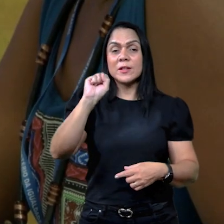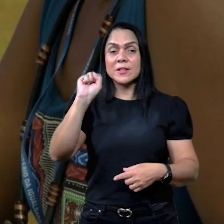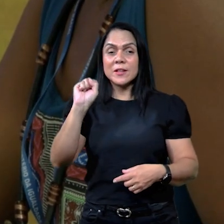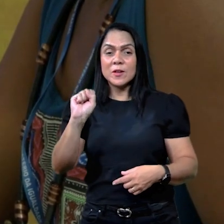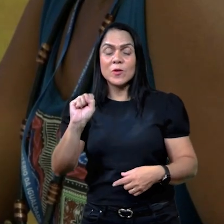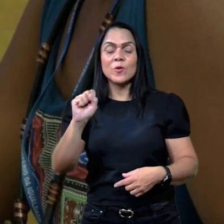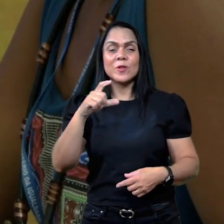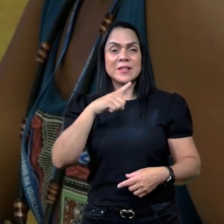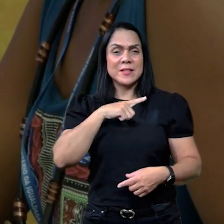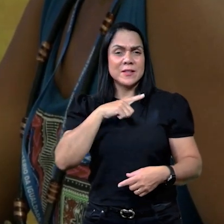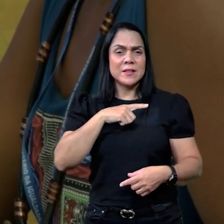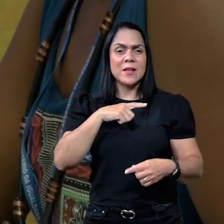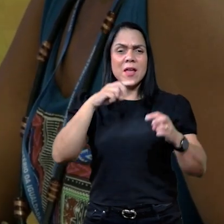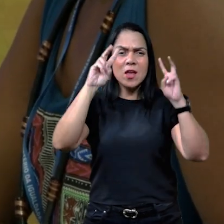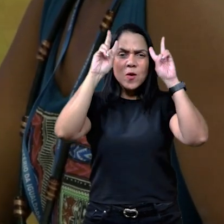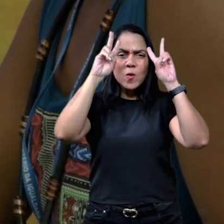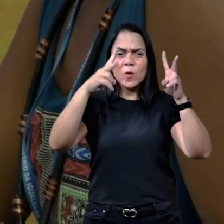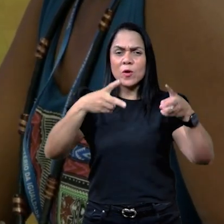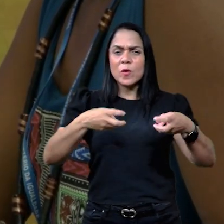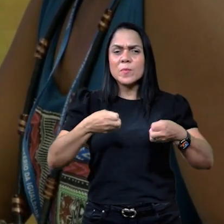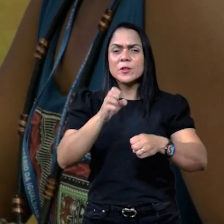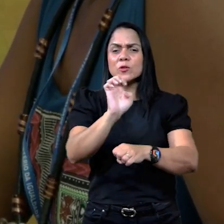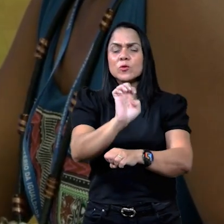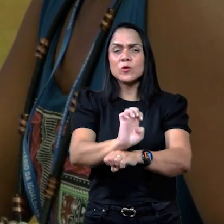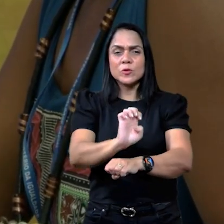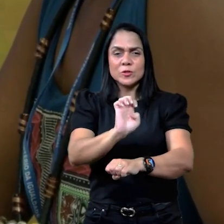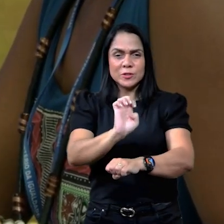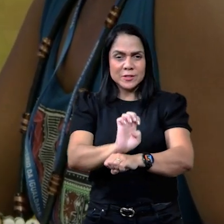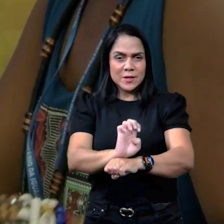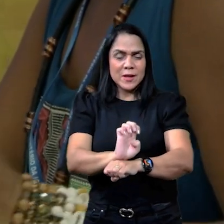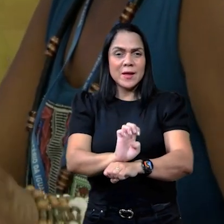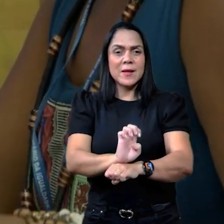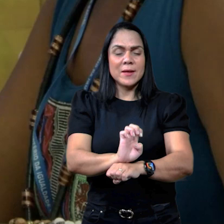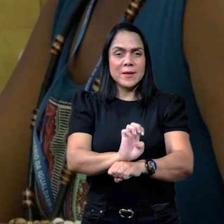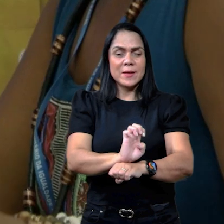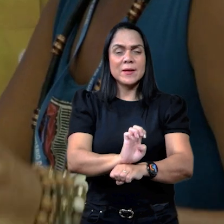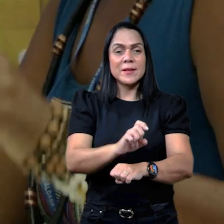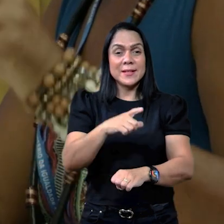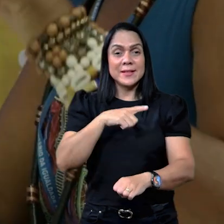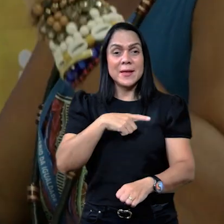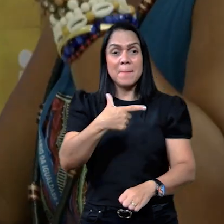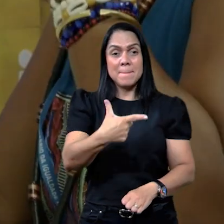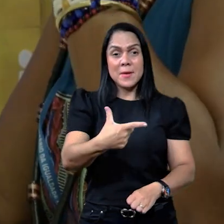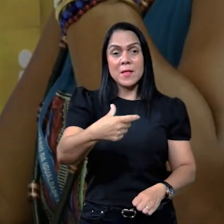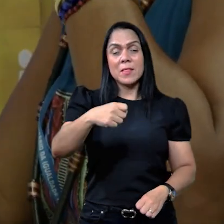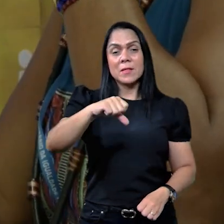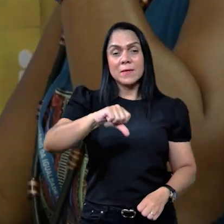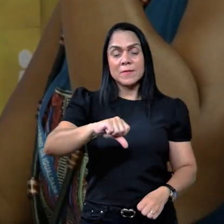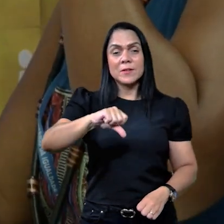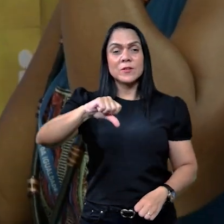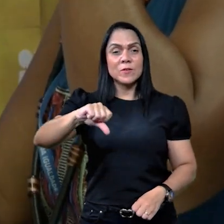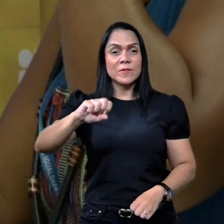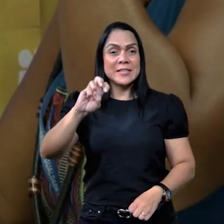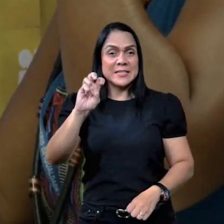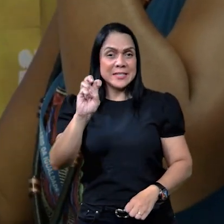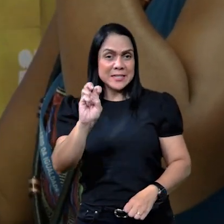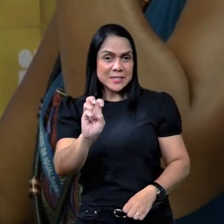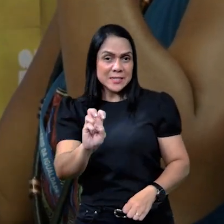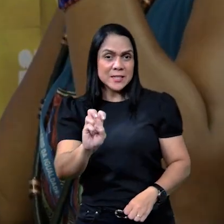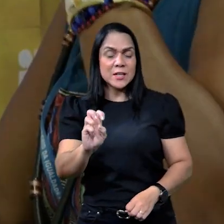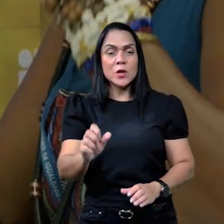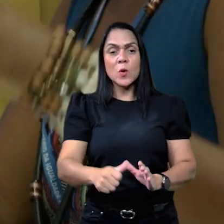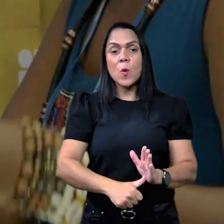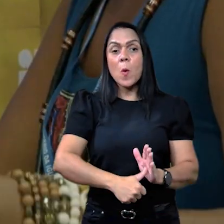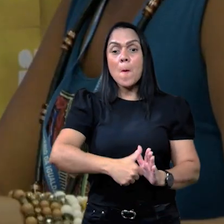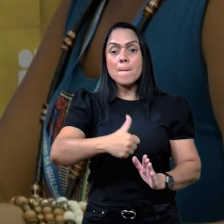esse reconhecimento do Estado para regularização fundiária, a gente tem em 1995, né, alguns anos